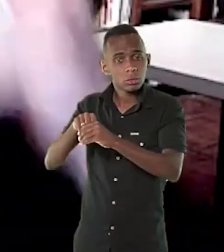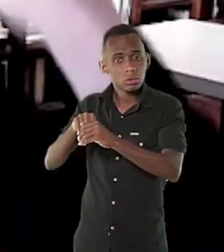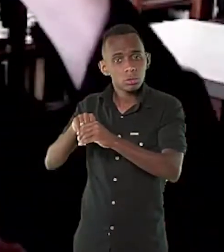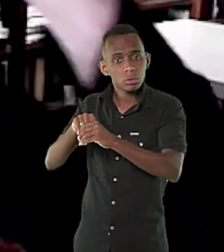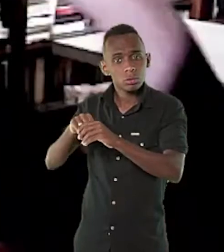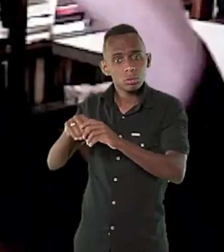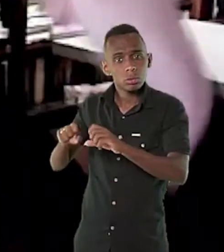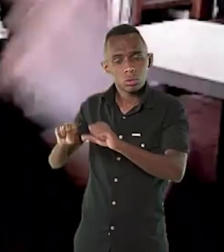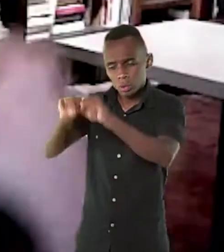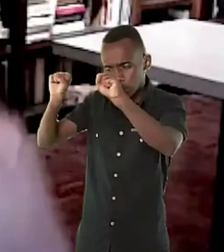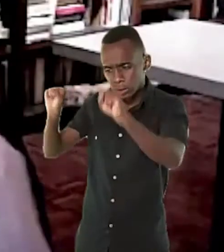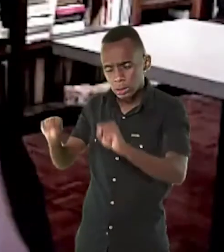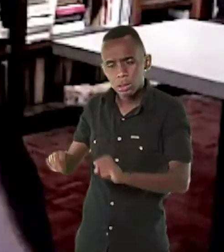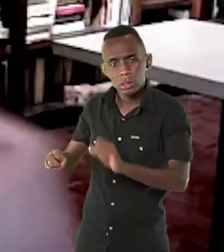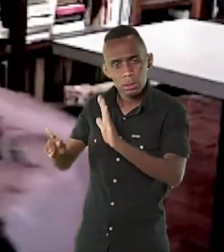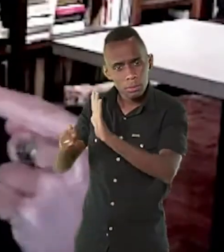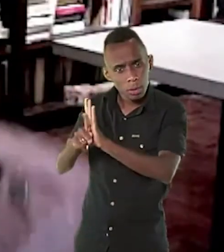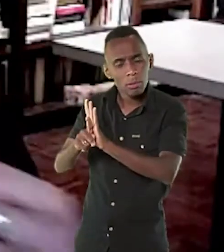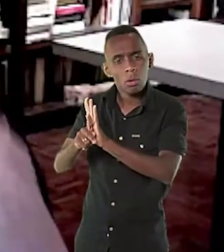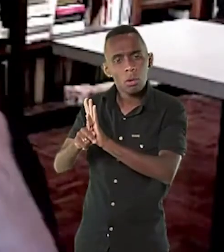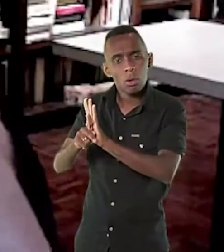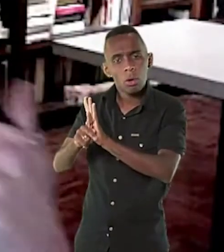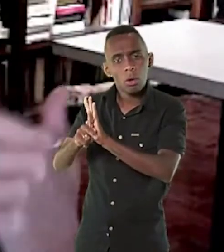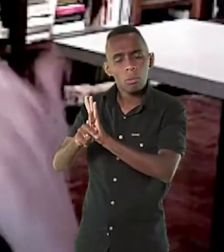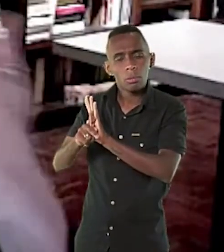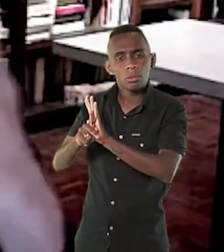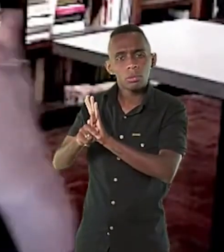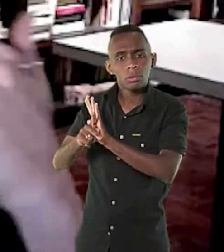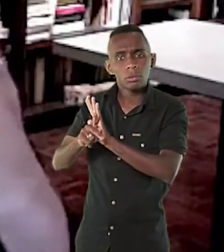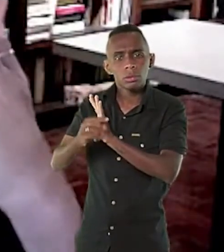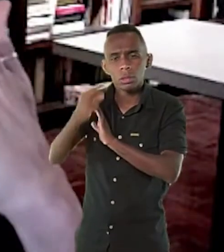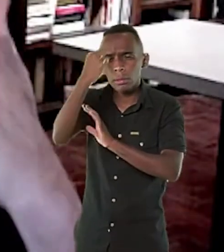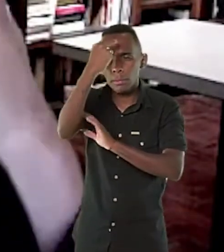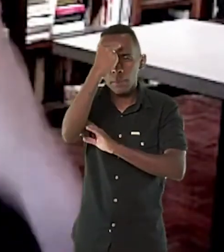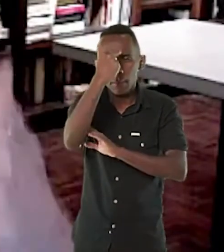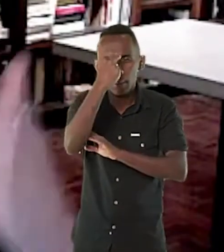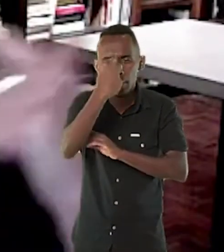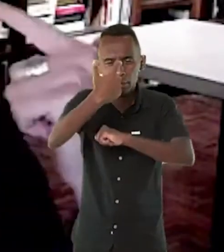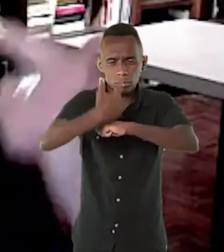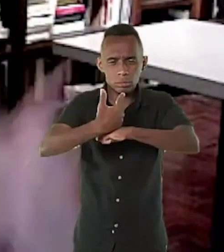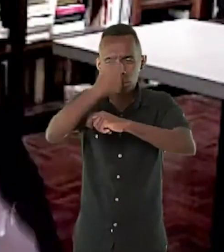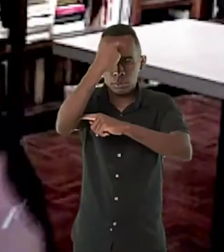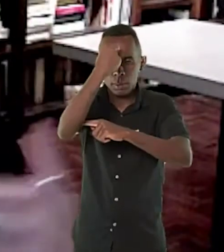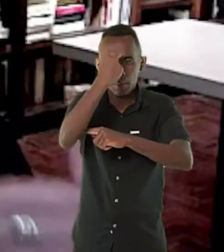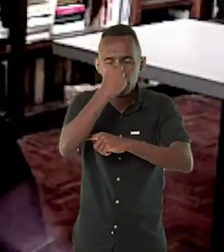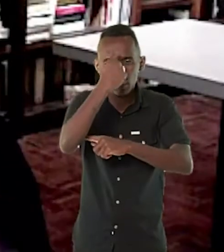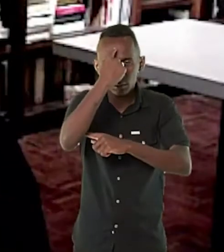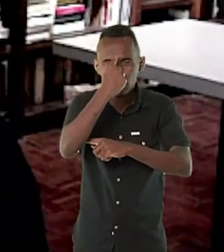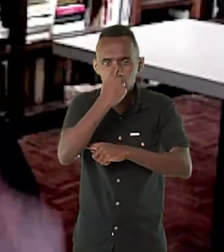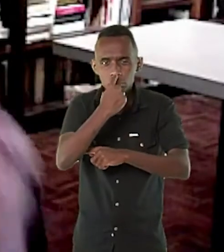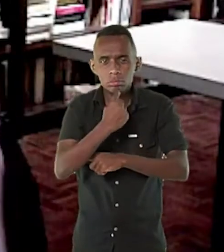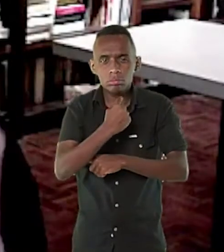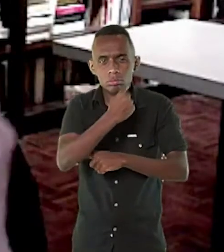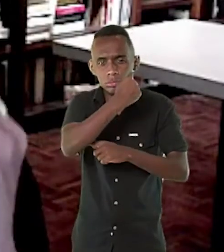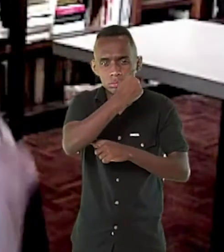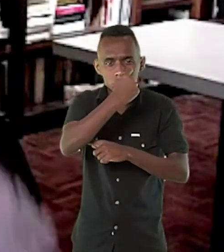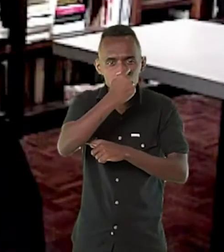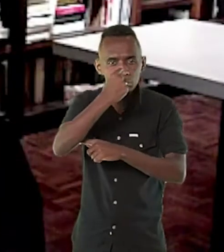para você, reconhece os seus, algumas linhas